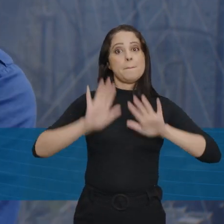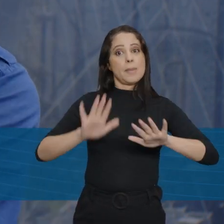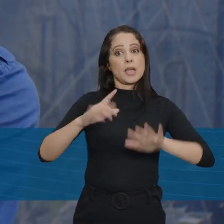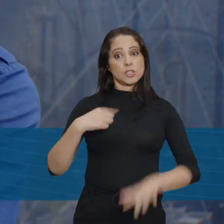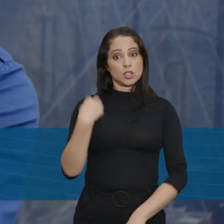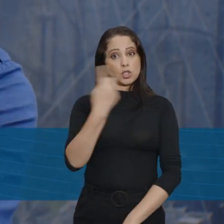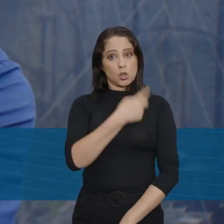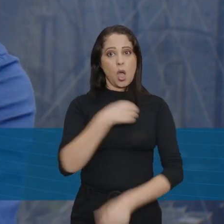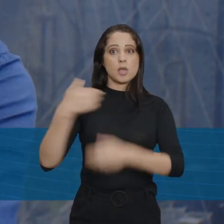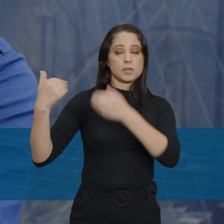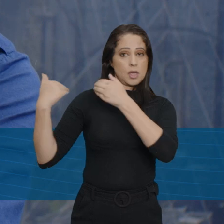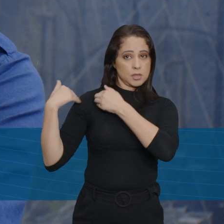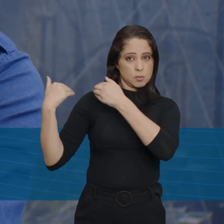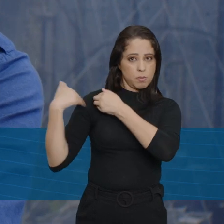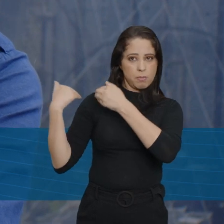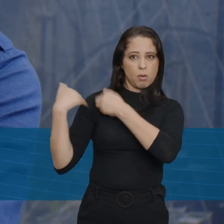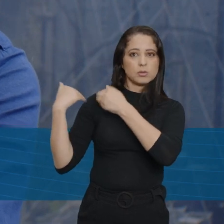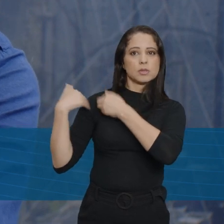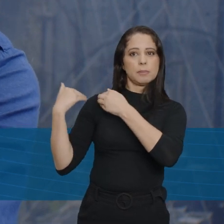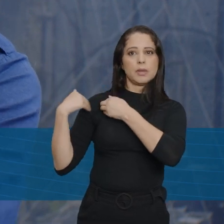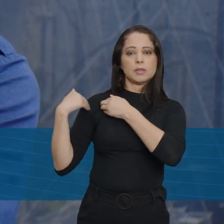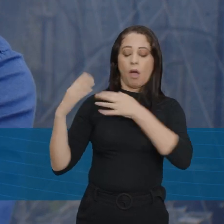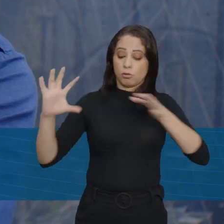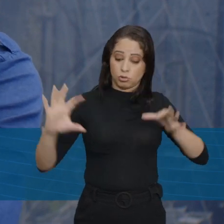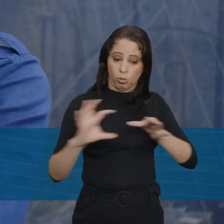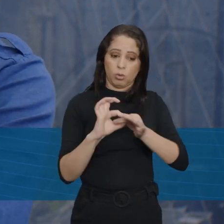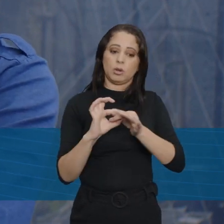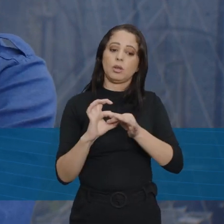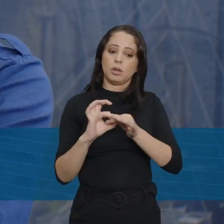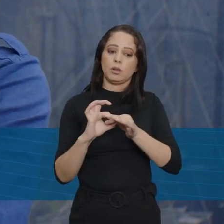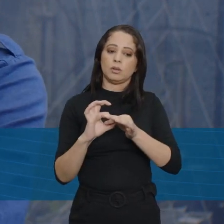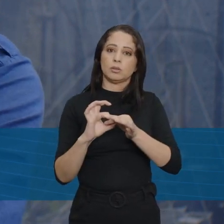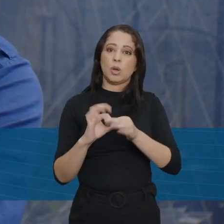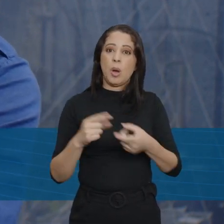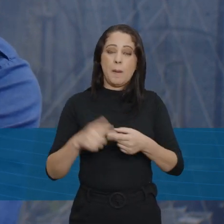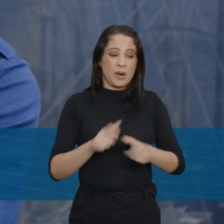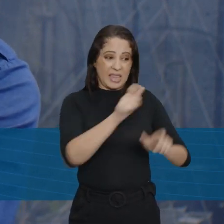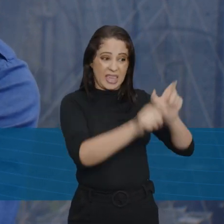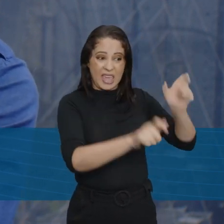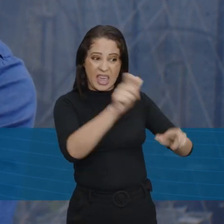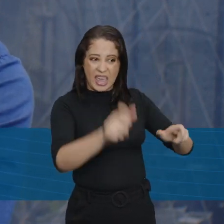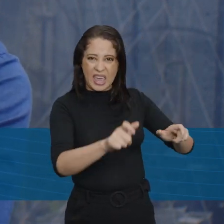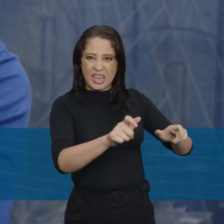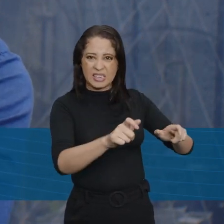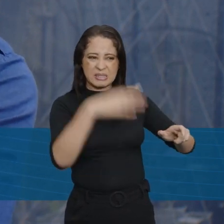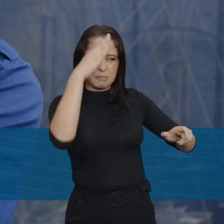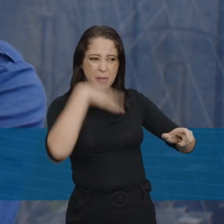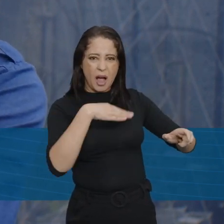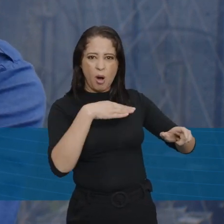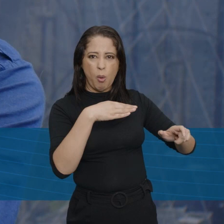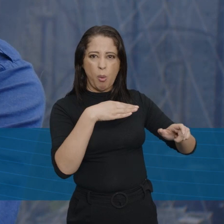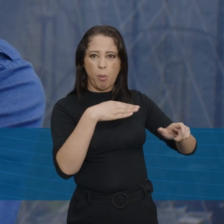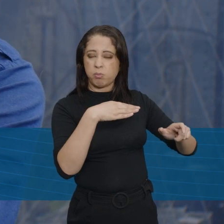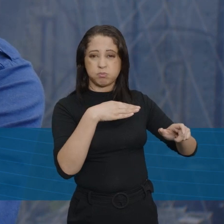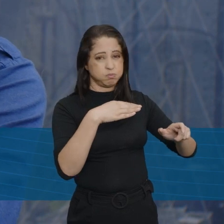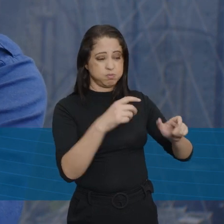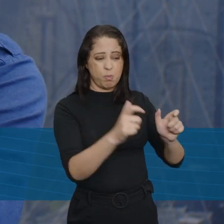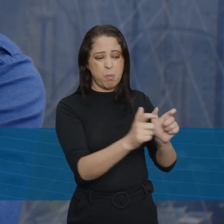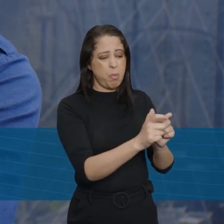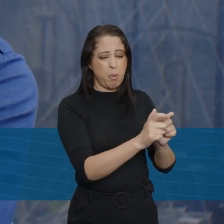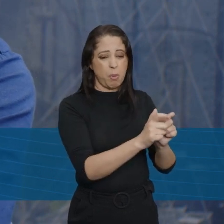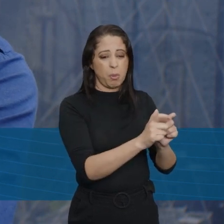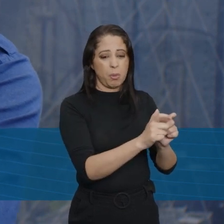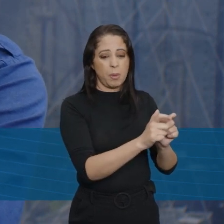nossa função de comunidade, como a Patrícia falou, da gente se fortalecer. Porque os agressores, eles são poucos,